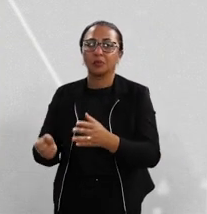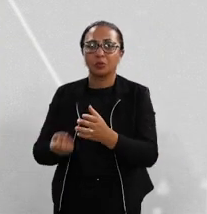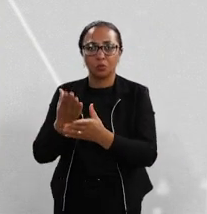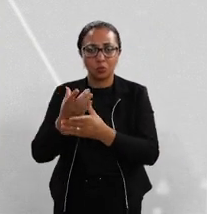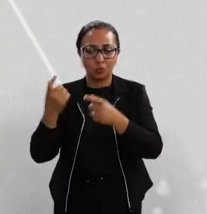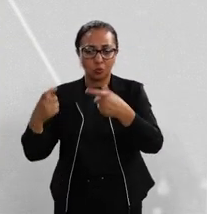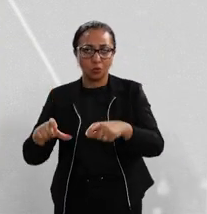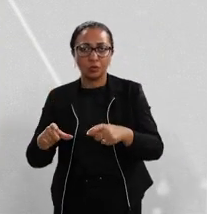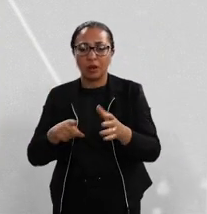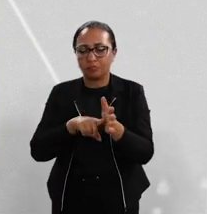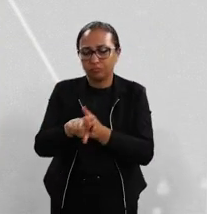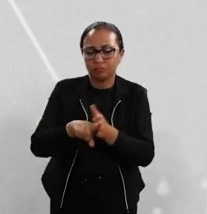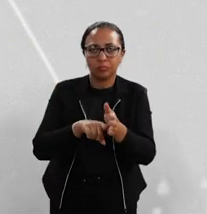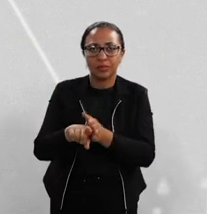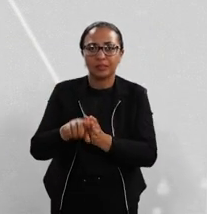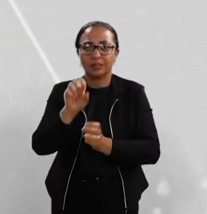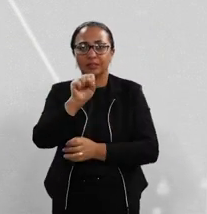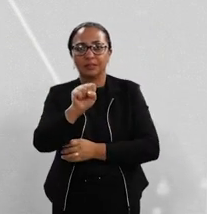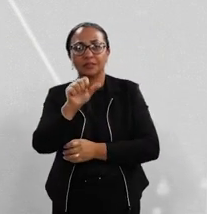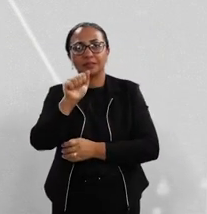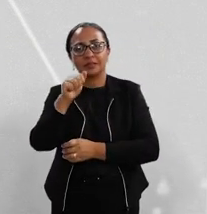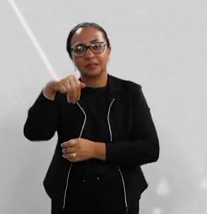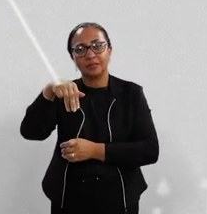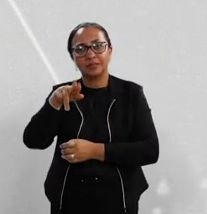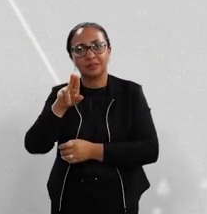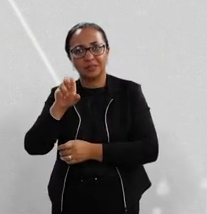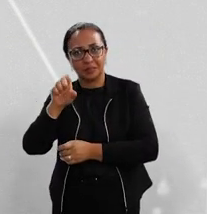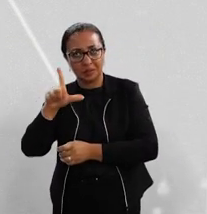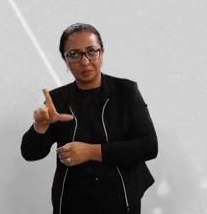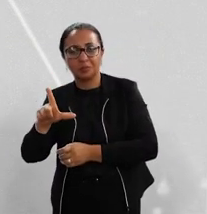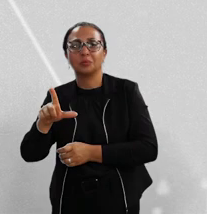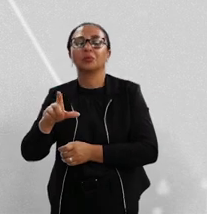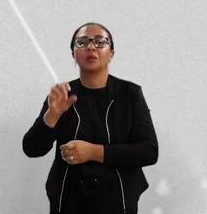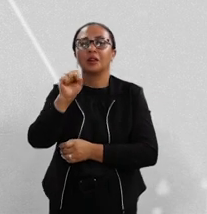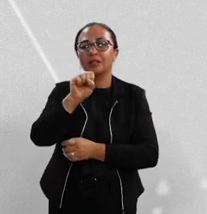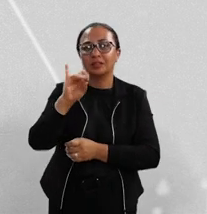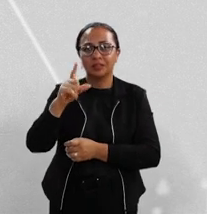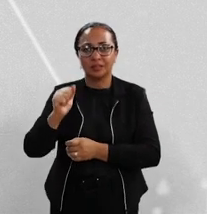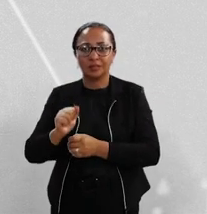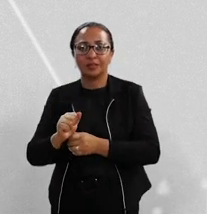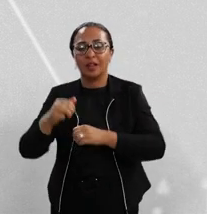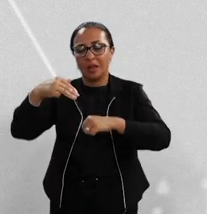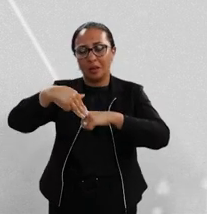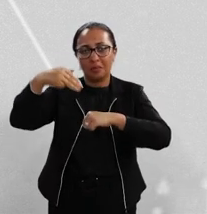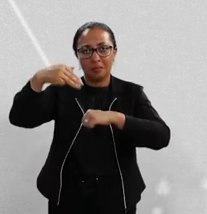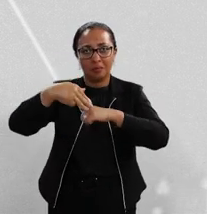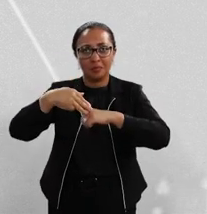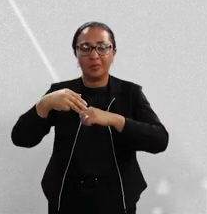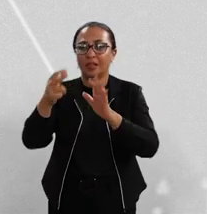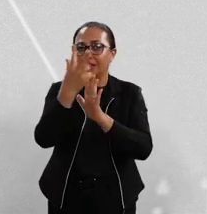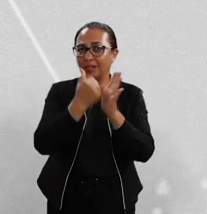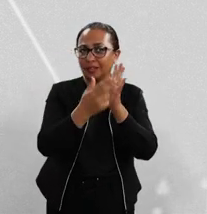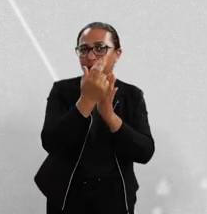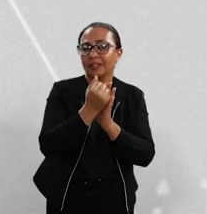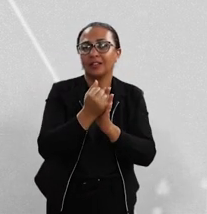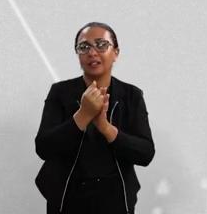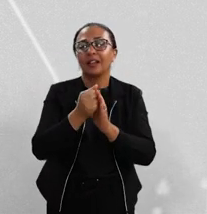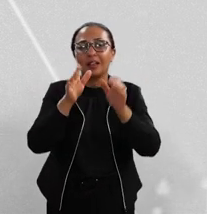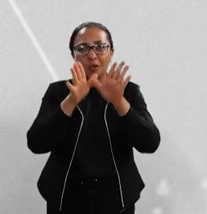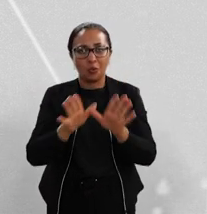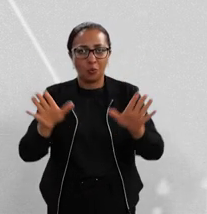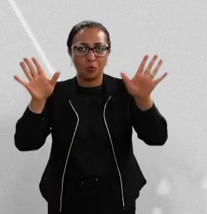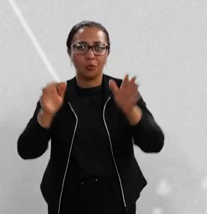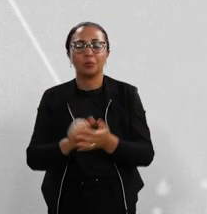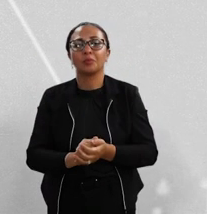da origem a pesquisa do Samuel Silva no mestrado em design da UFMA, a pesquisa do